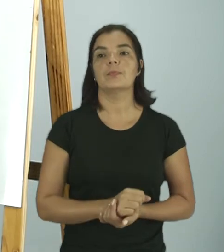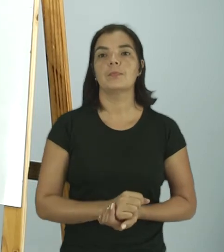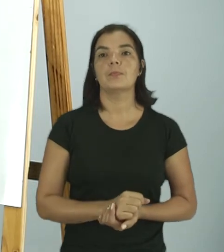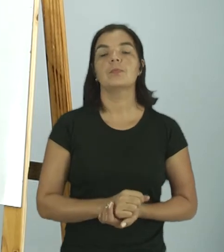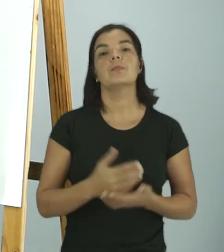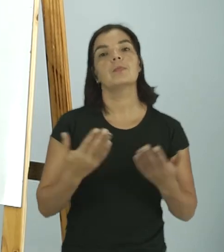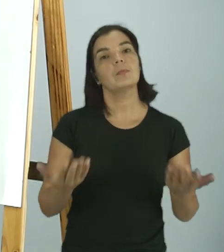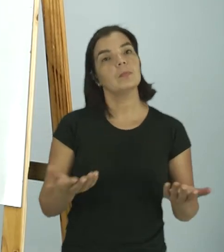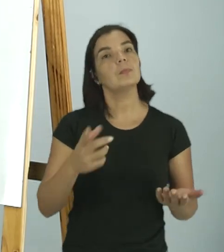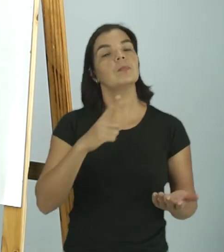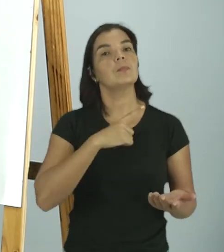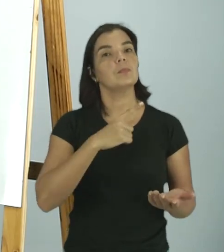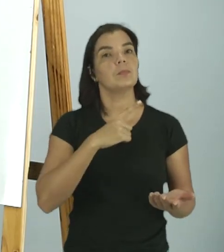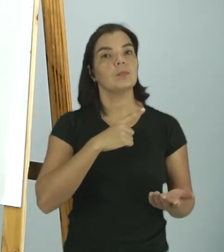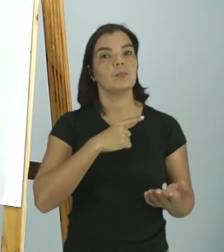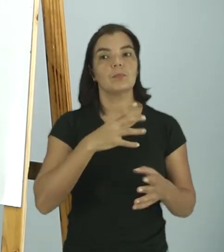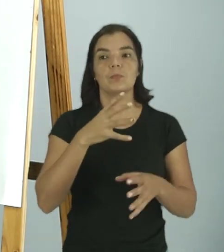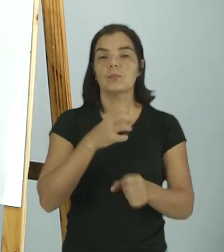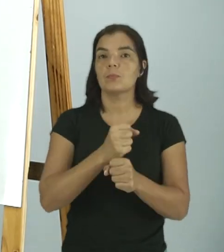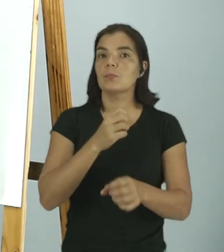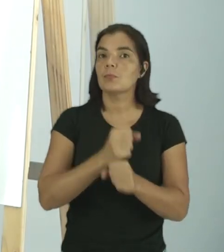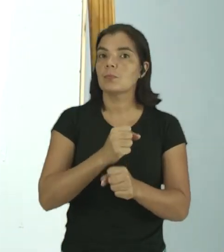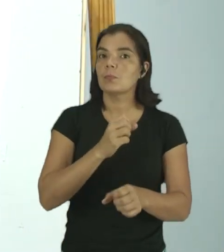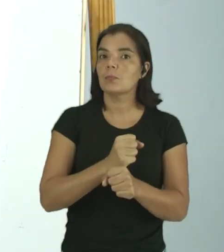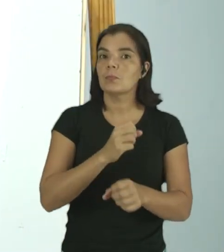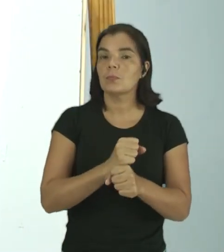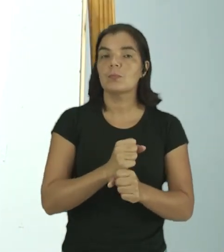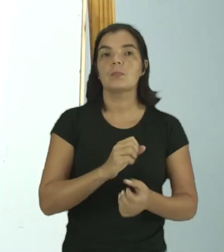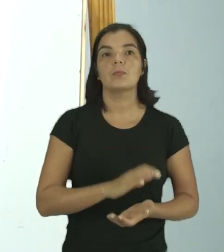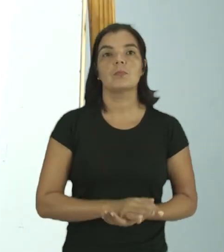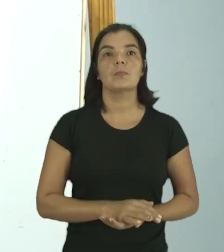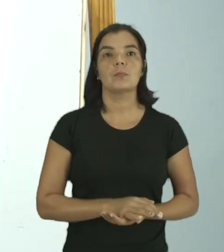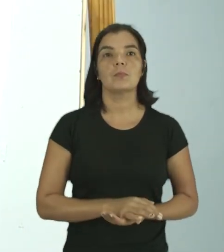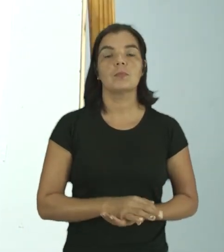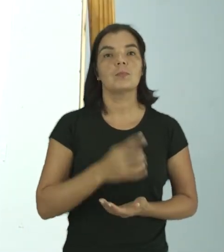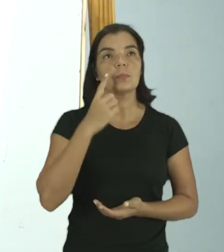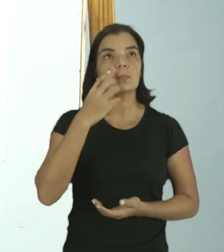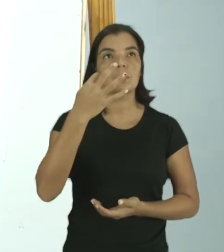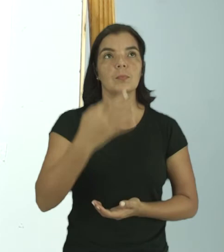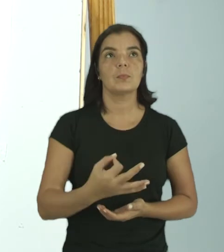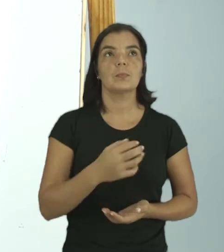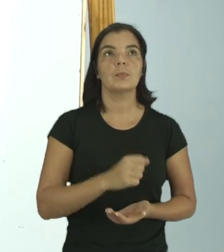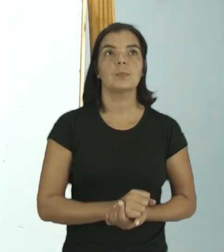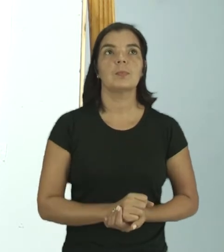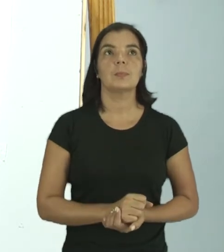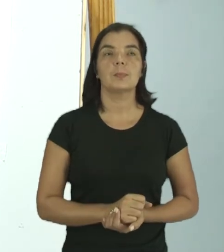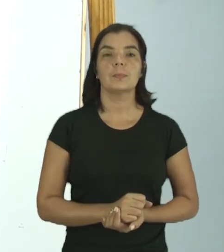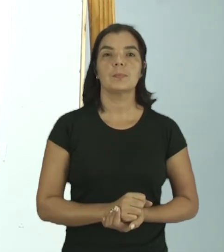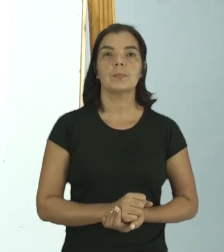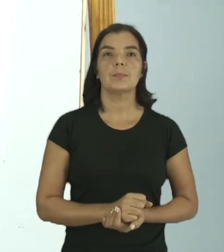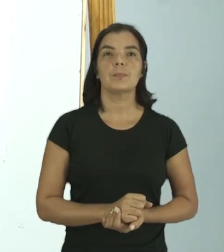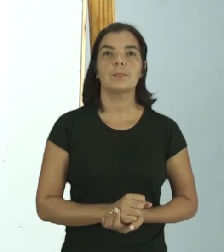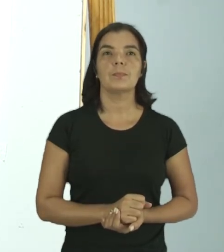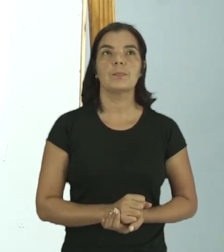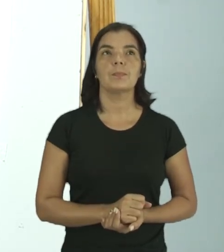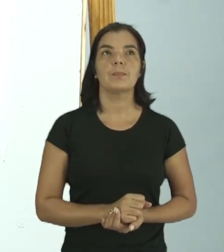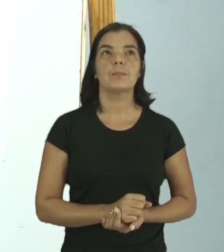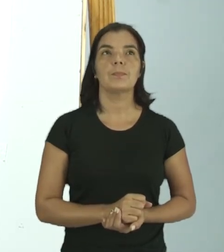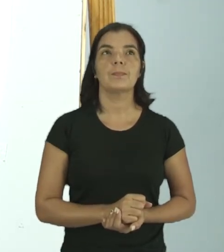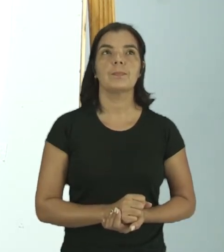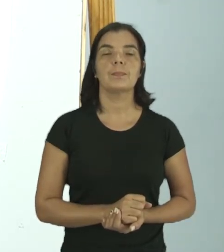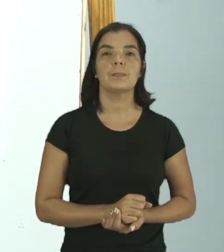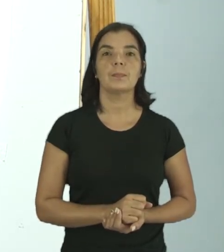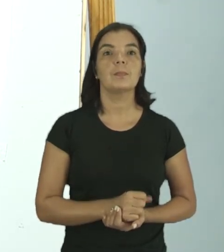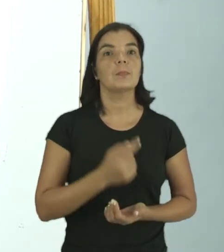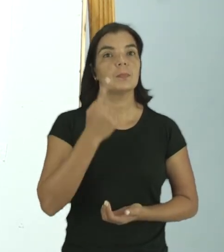eu tenho né eu vou fazer esses pontinhos aqui só para não misturar os números certinho depois a gente apaga isso